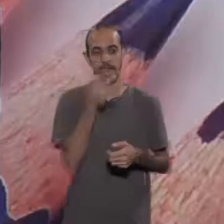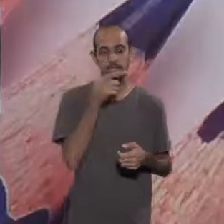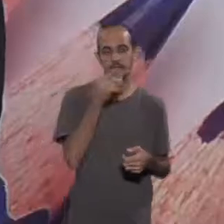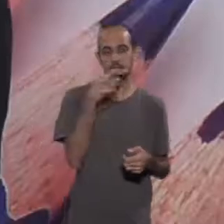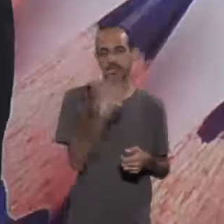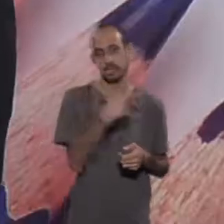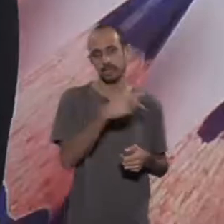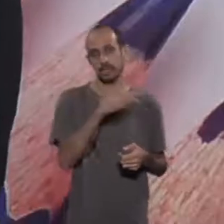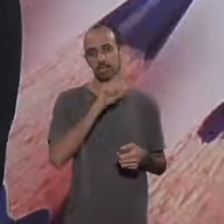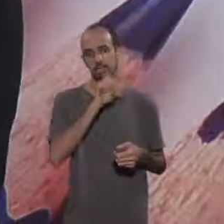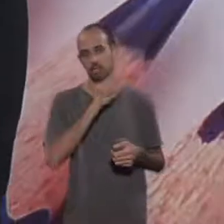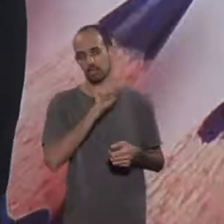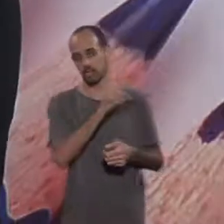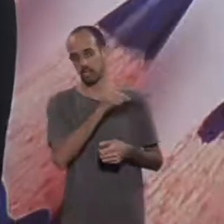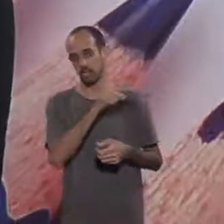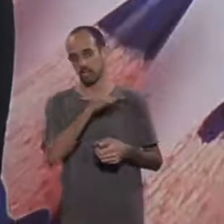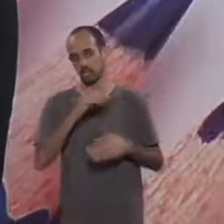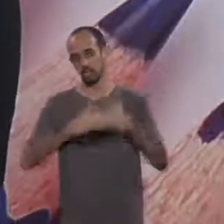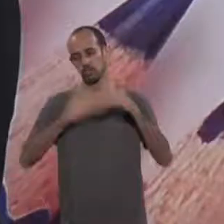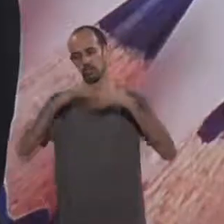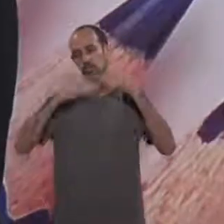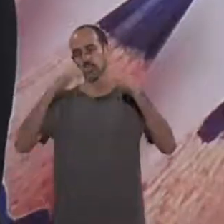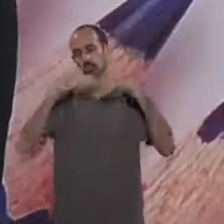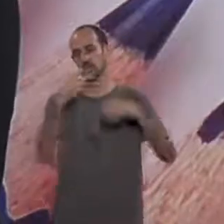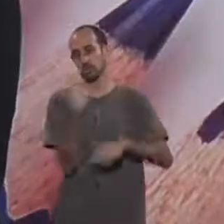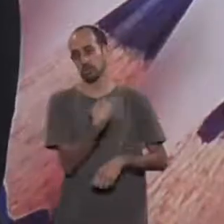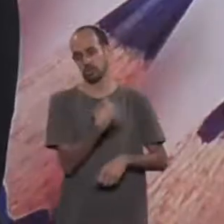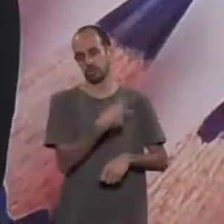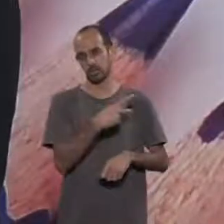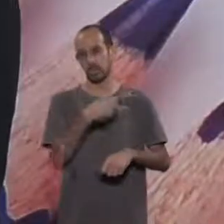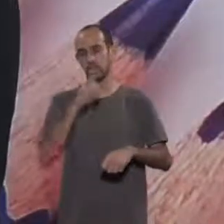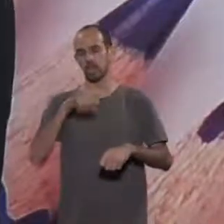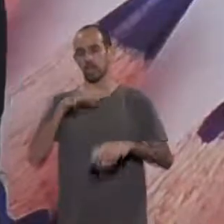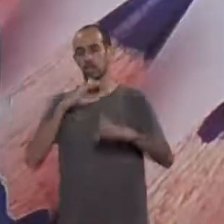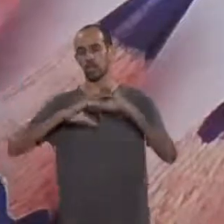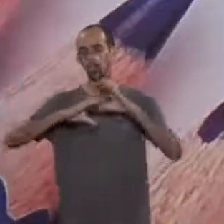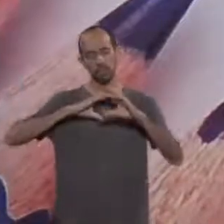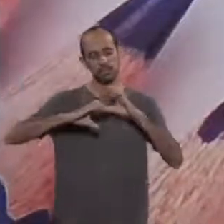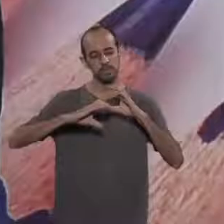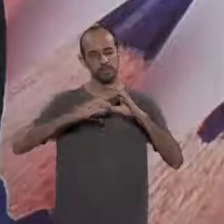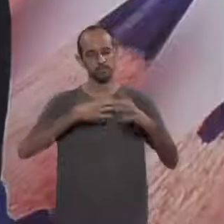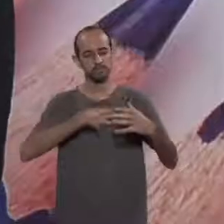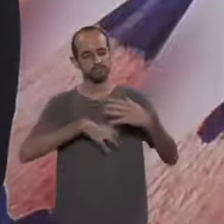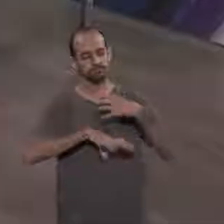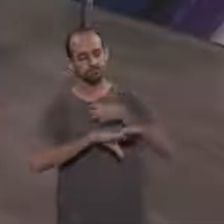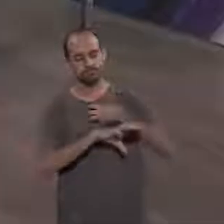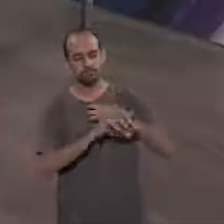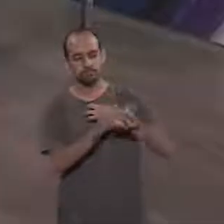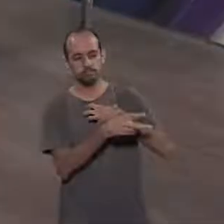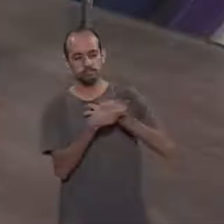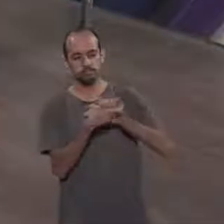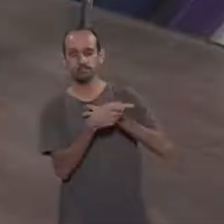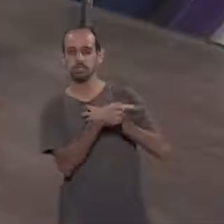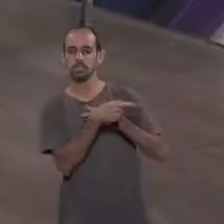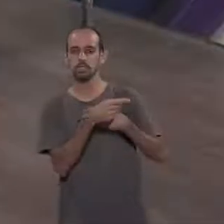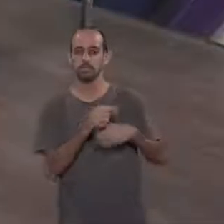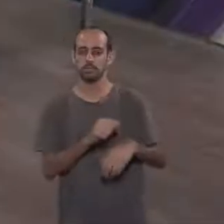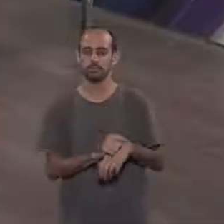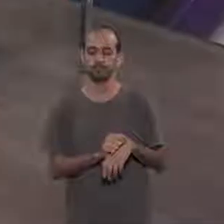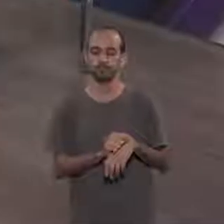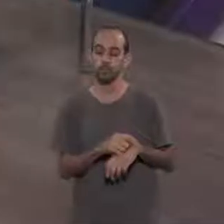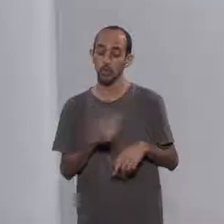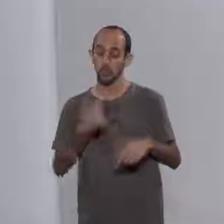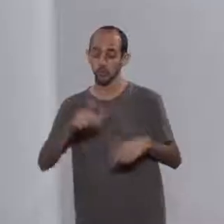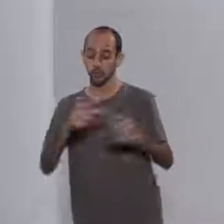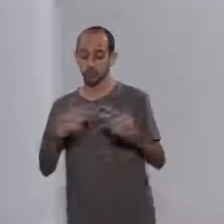termos de desenvolvimento de potencial. Eu acho que é isso, é comunicação e escuta. Tem uma questão muito interessante que a